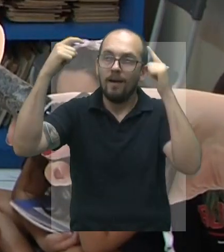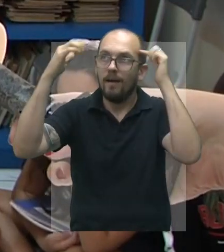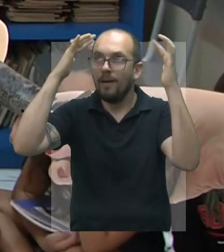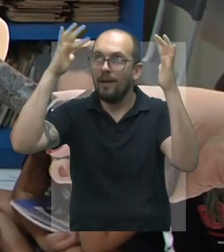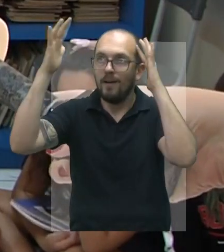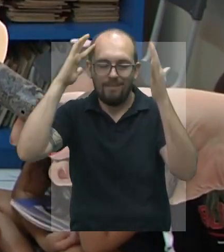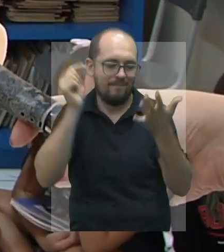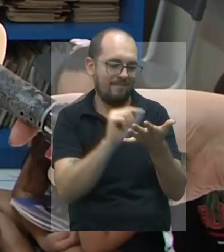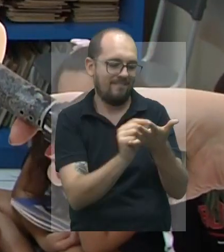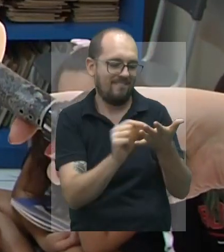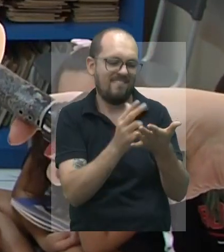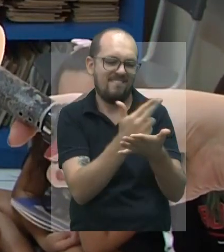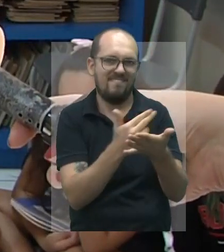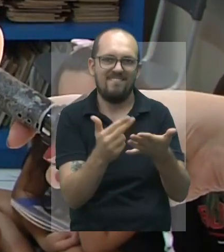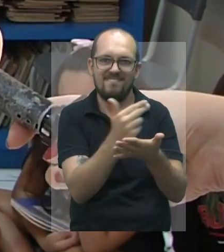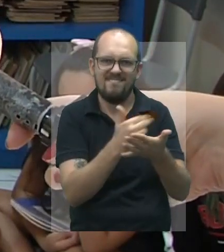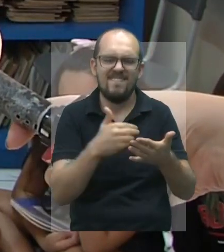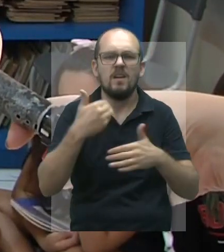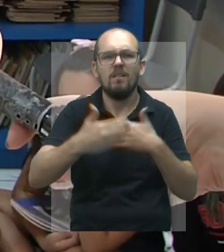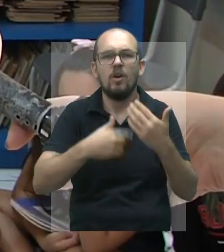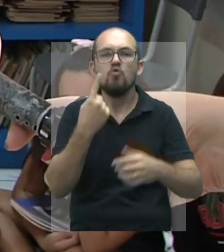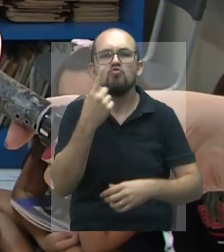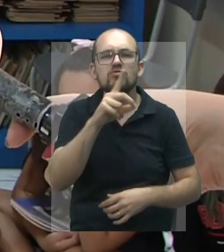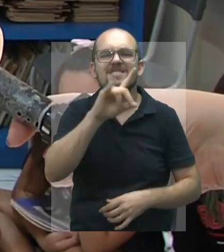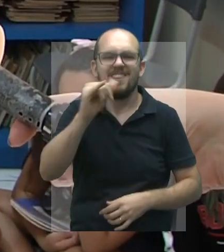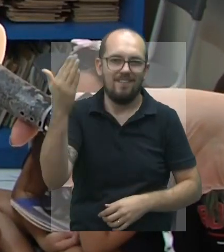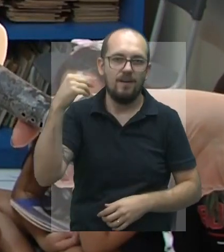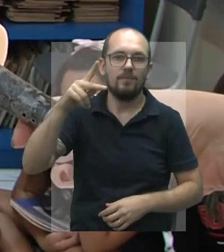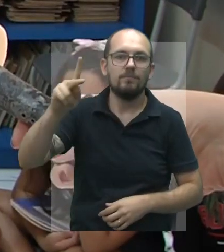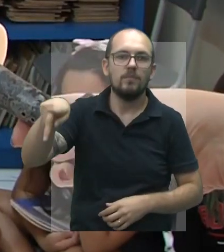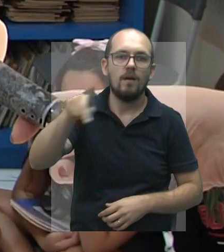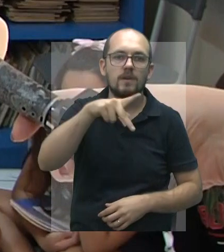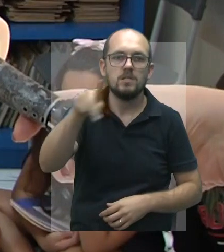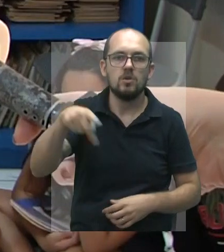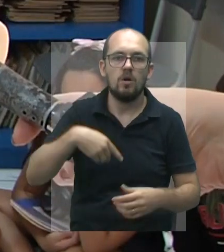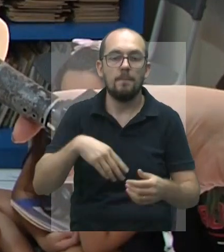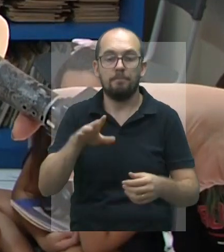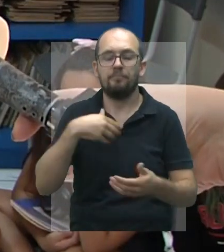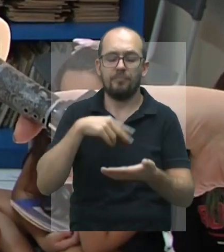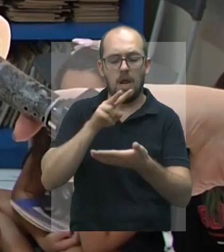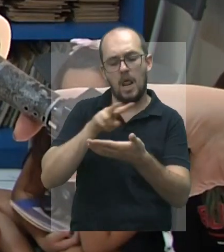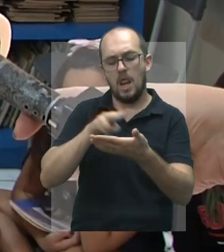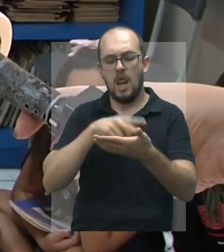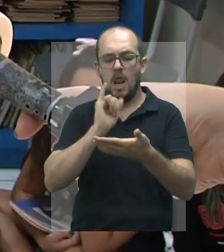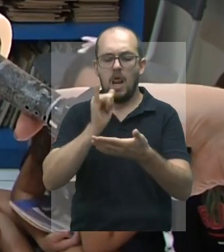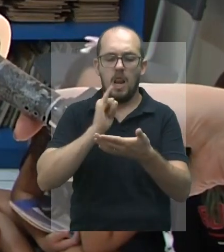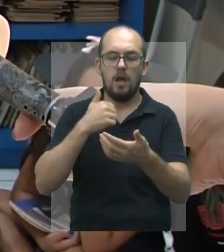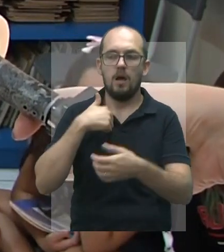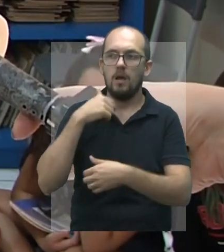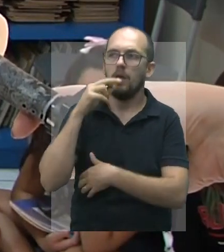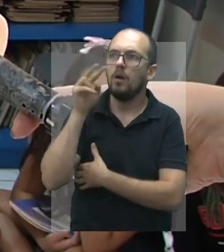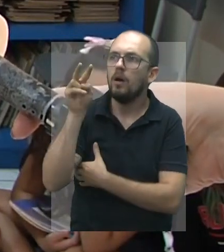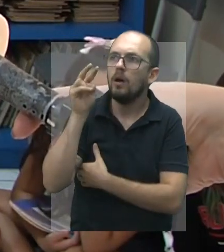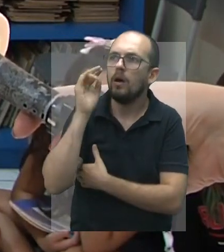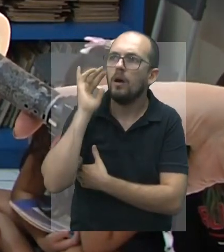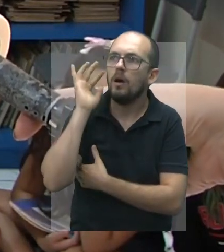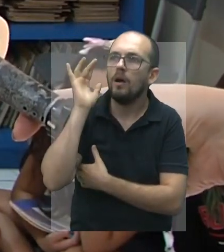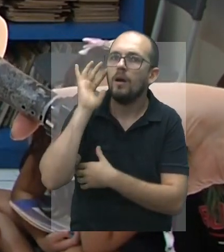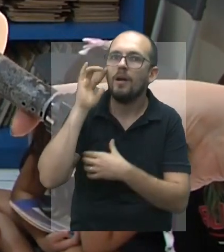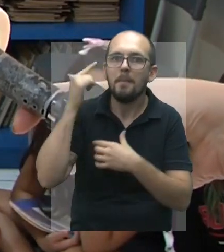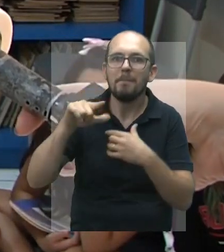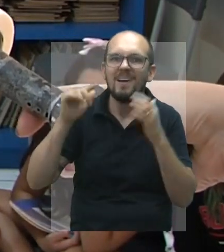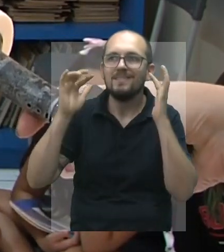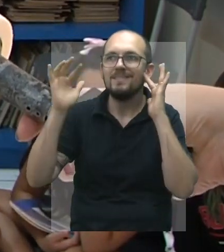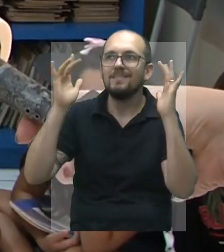cabeça. E daí um dia o professor começou a ler uma história e eu imaginei tipo a mesma coisa, mas